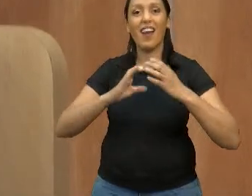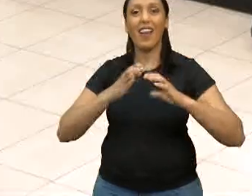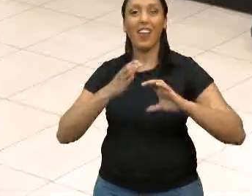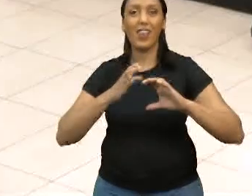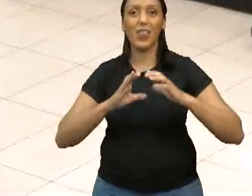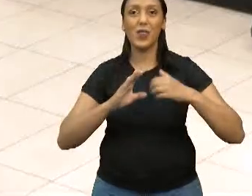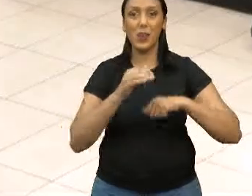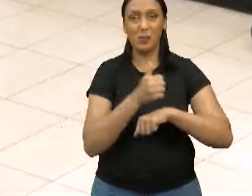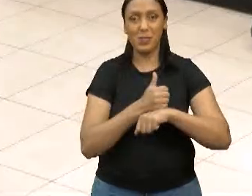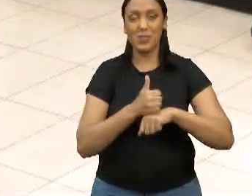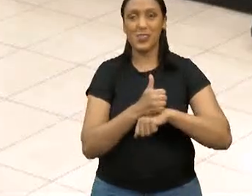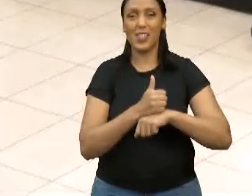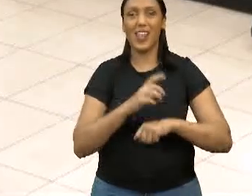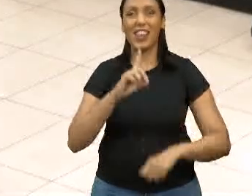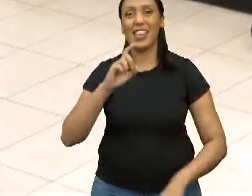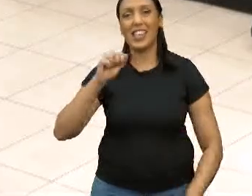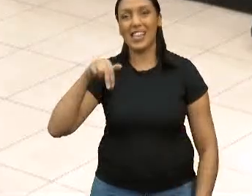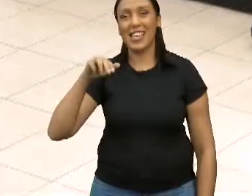Neto.